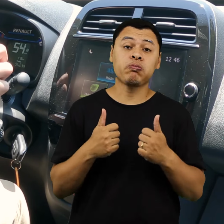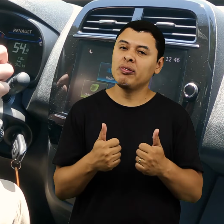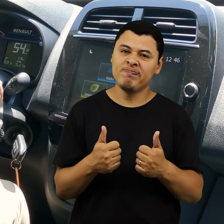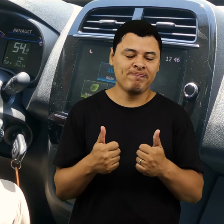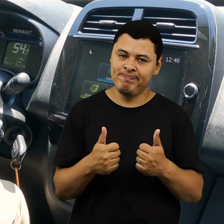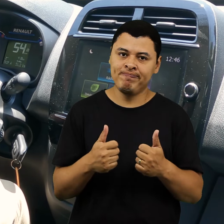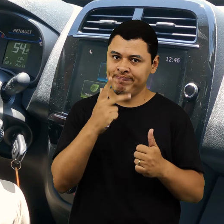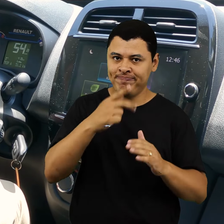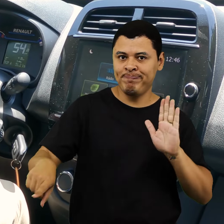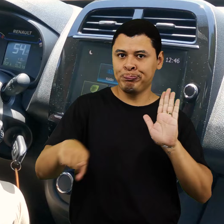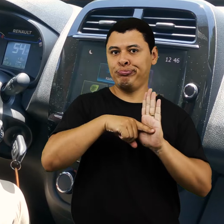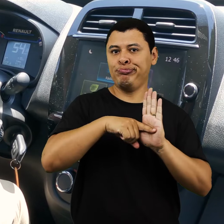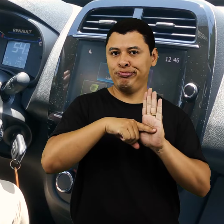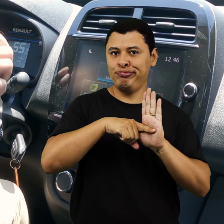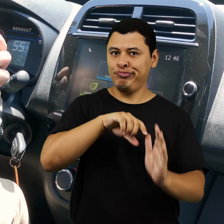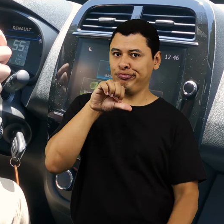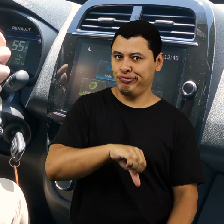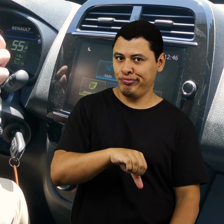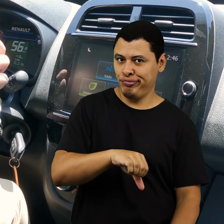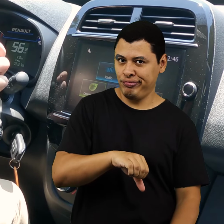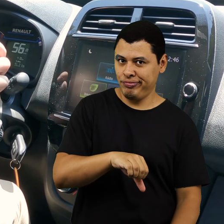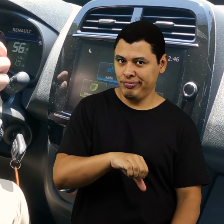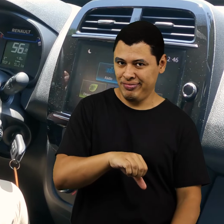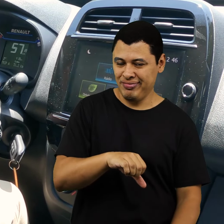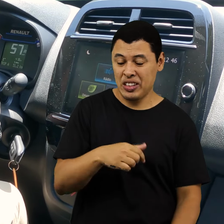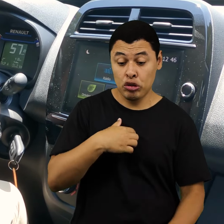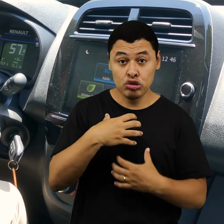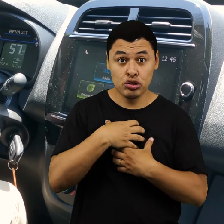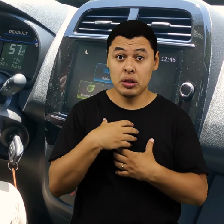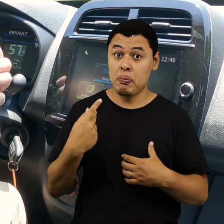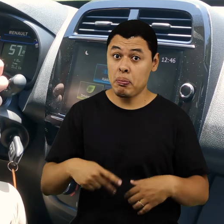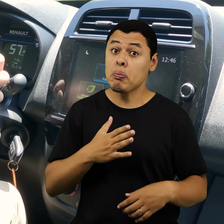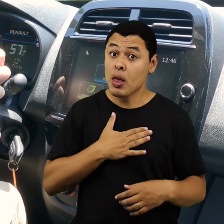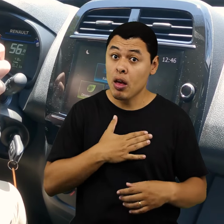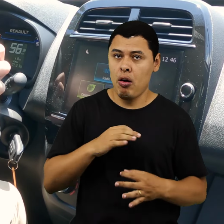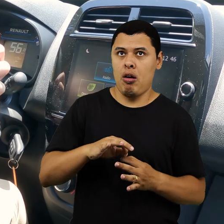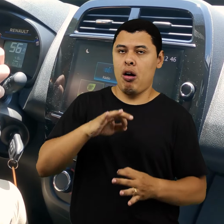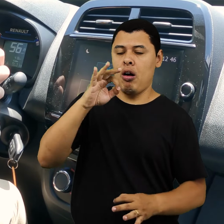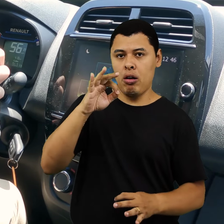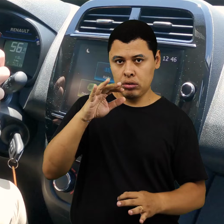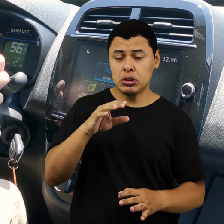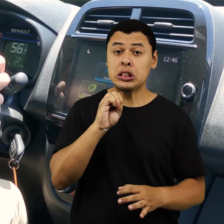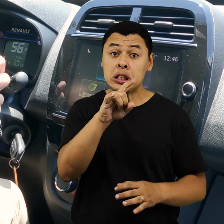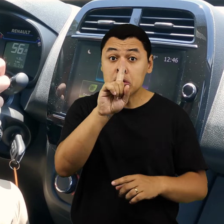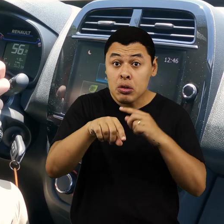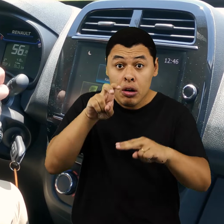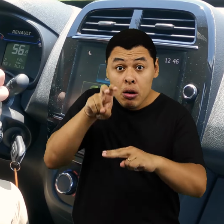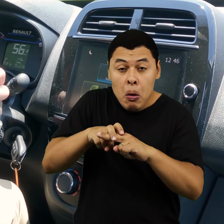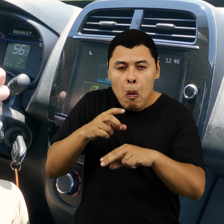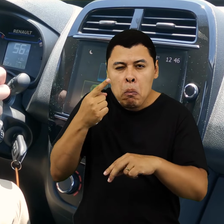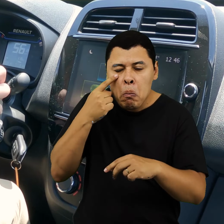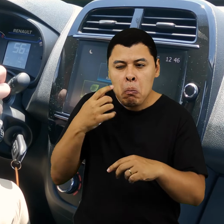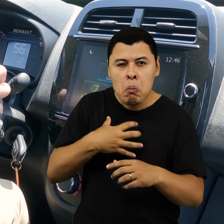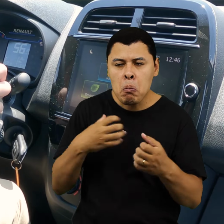ponto negativo aqui estando a bordo, dirigindo o carro. Os pedais são pequenos, então quando você for fazer seu test drive,